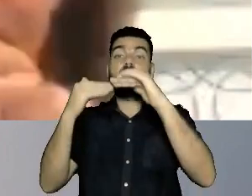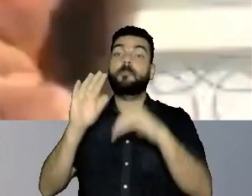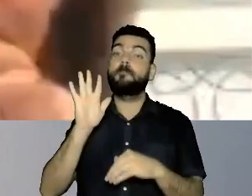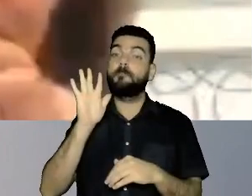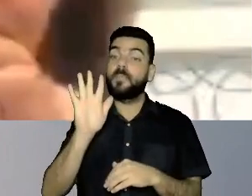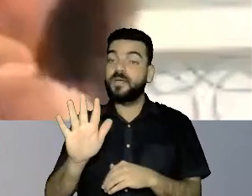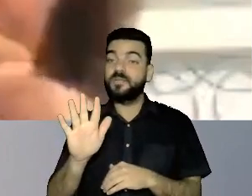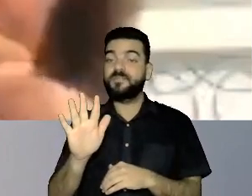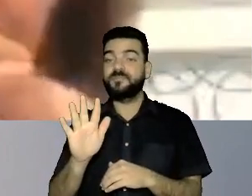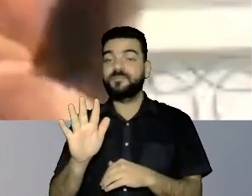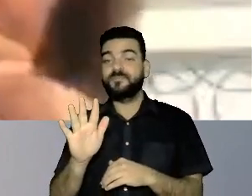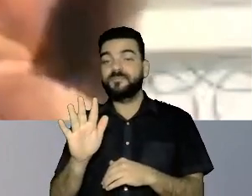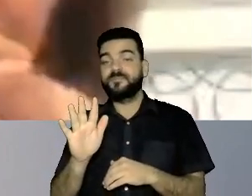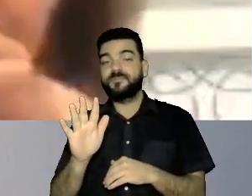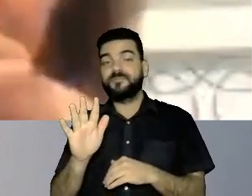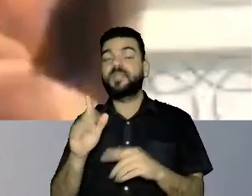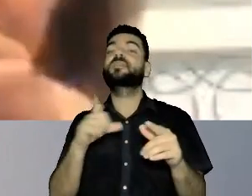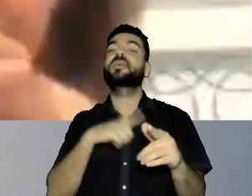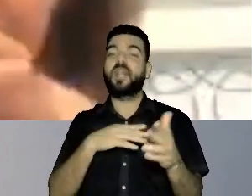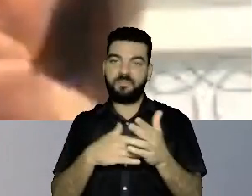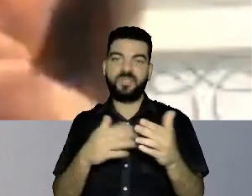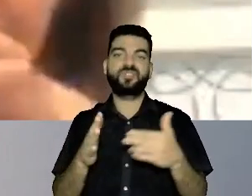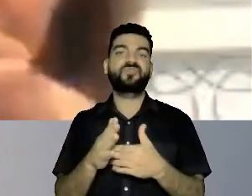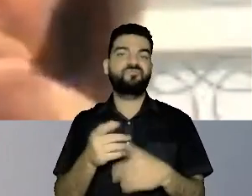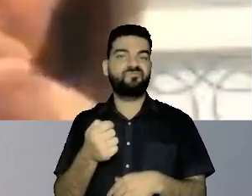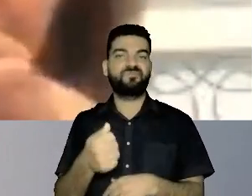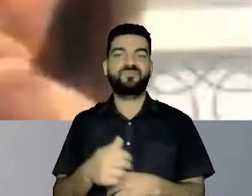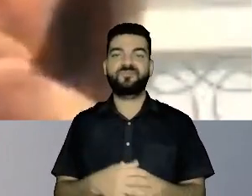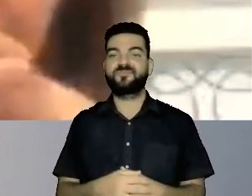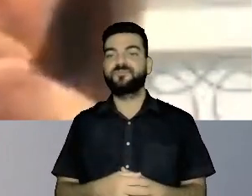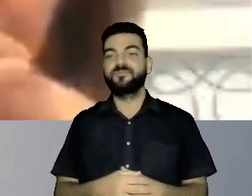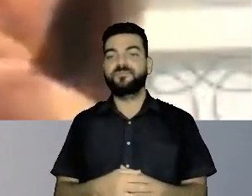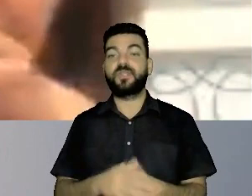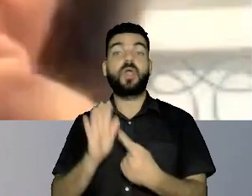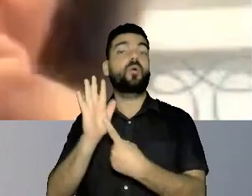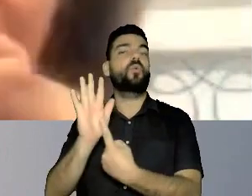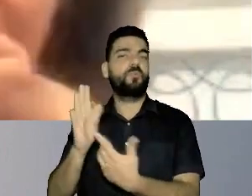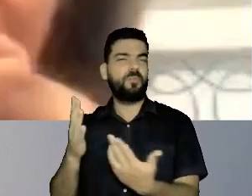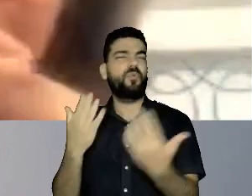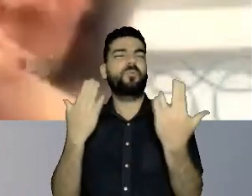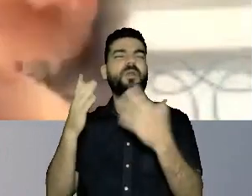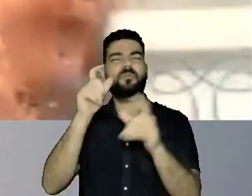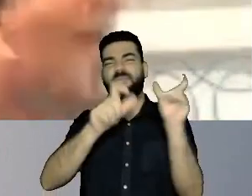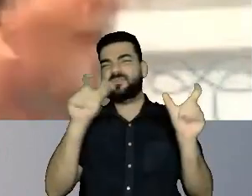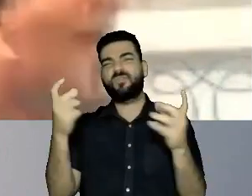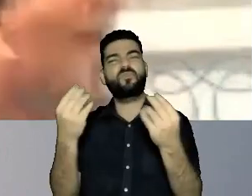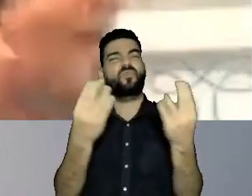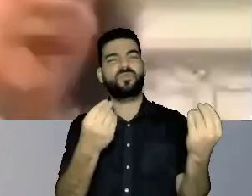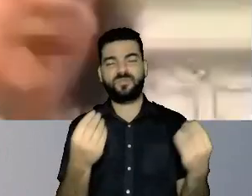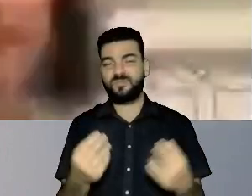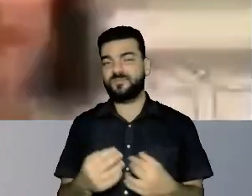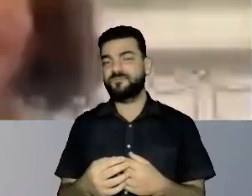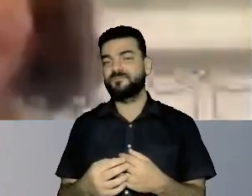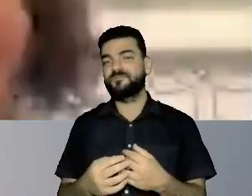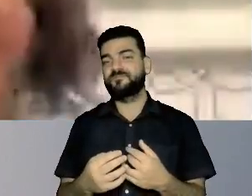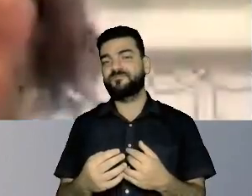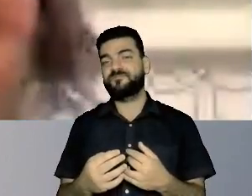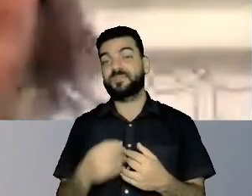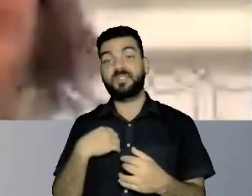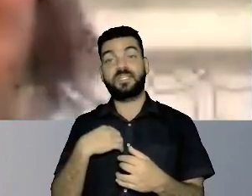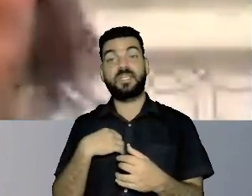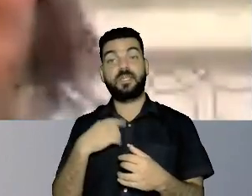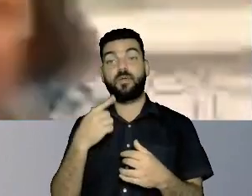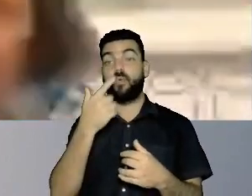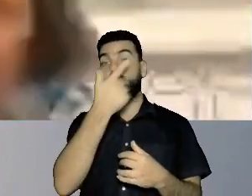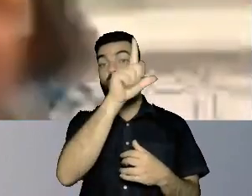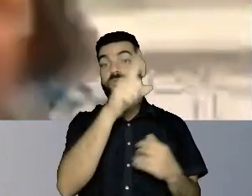tiveram uma importância grande na sua produção, mas também eles eram limitados. Então, ela cita o